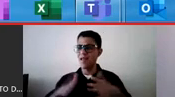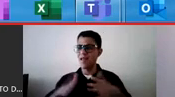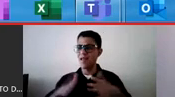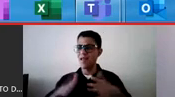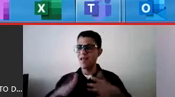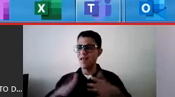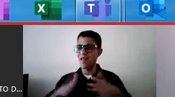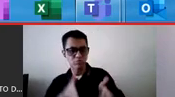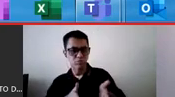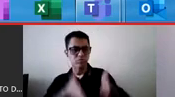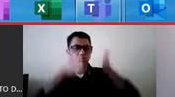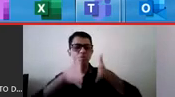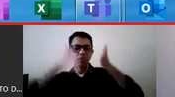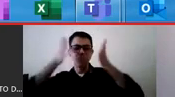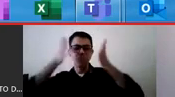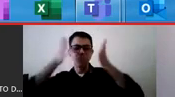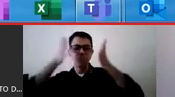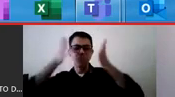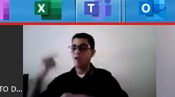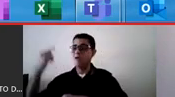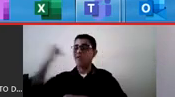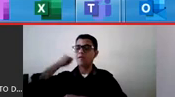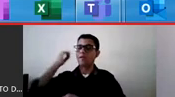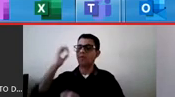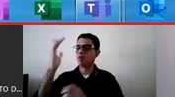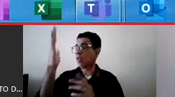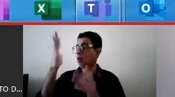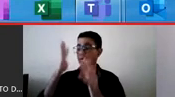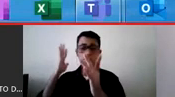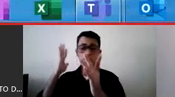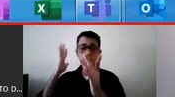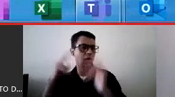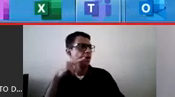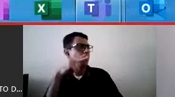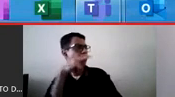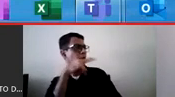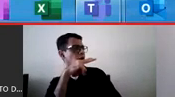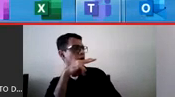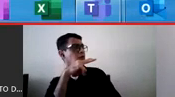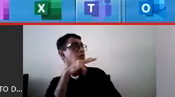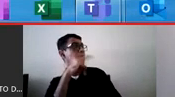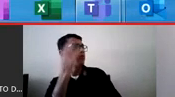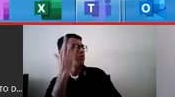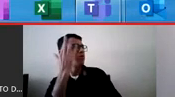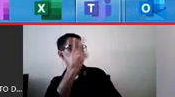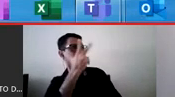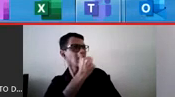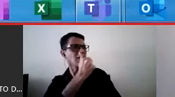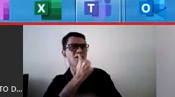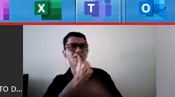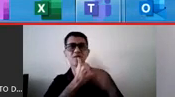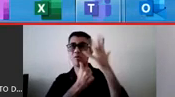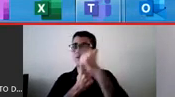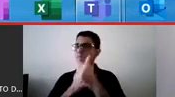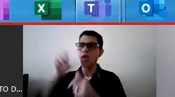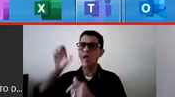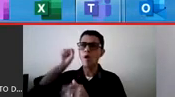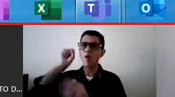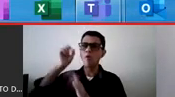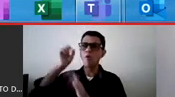onde eu moro, tem uma mata no fundo, é a coisa mais linda de manhã. Vem tucano, vem outros